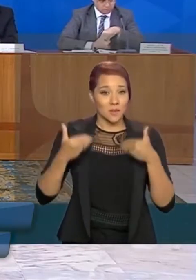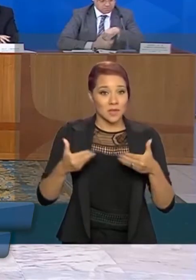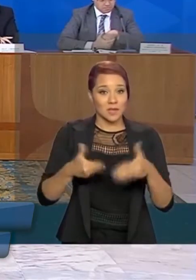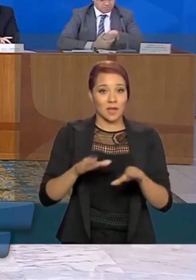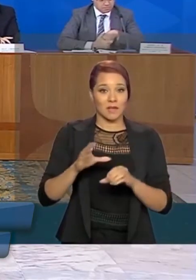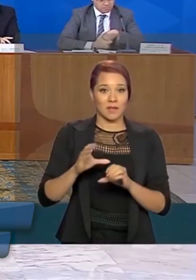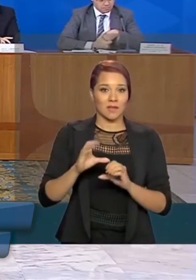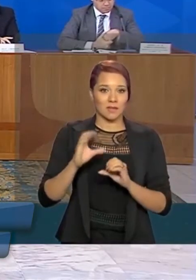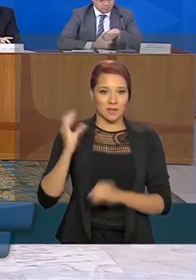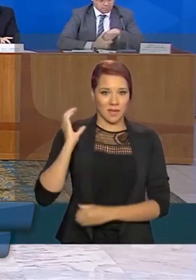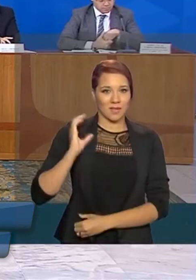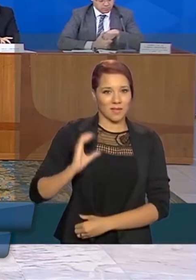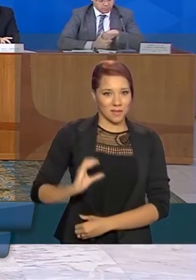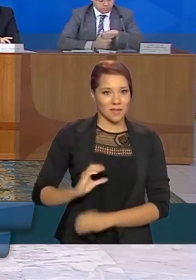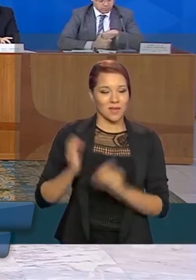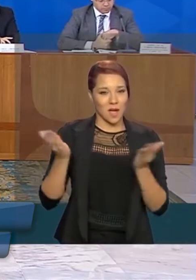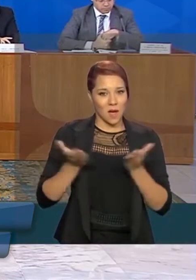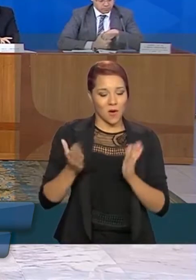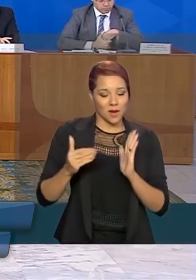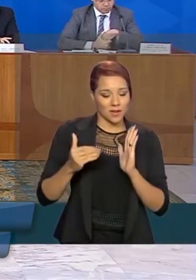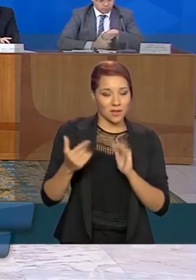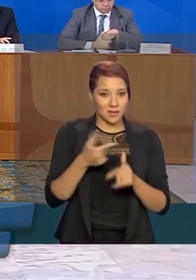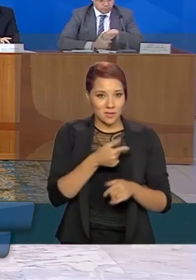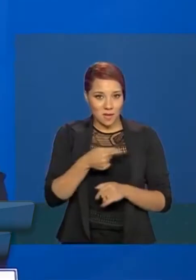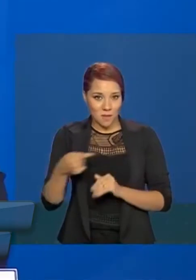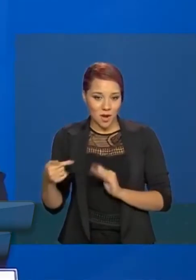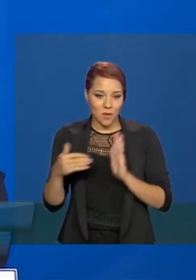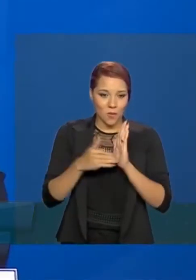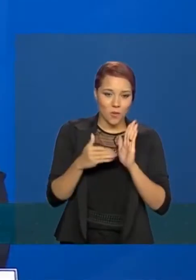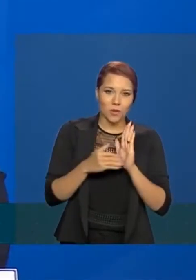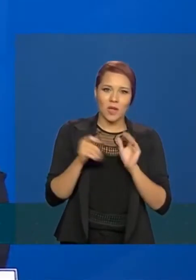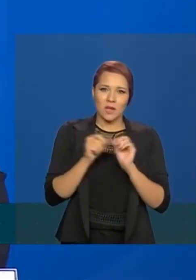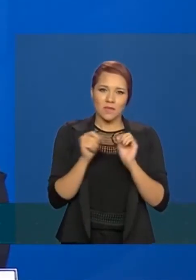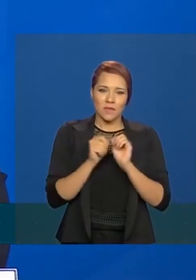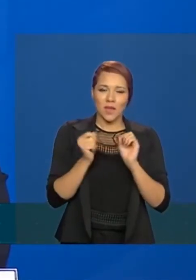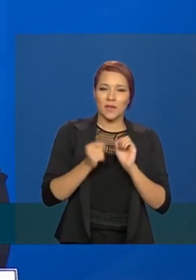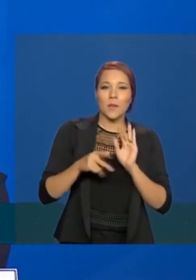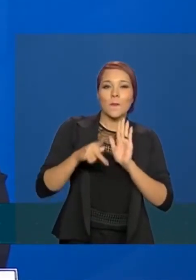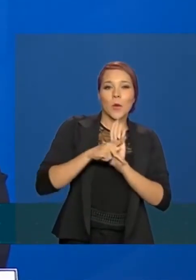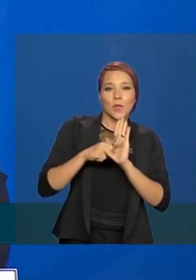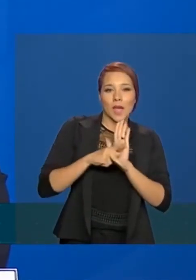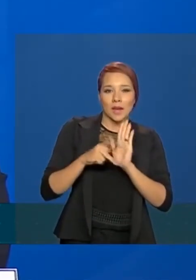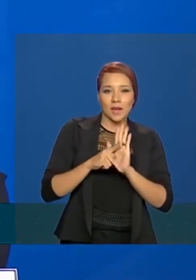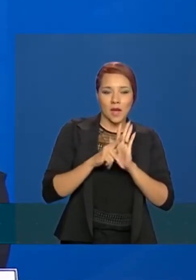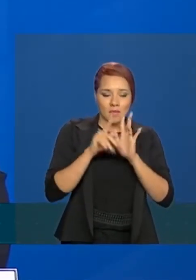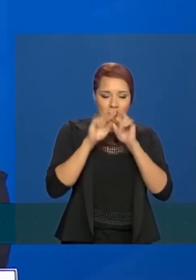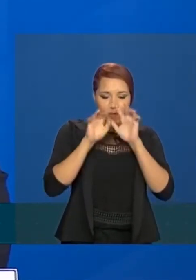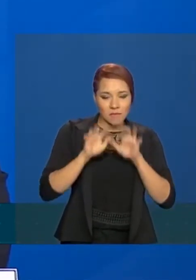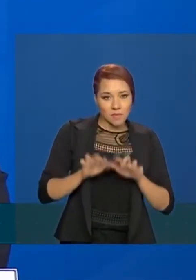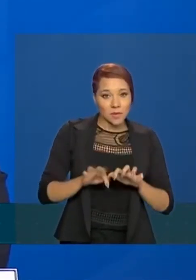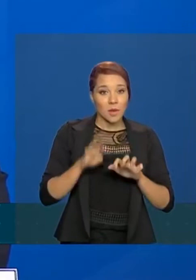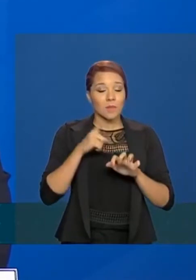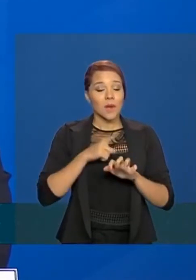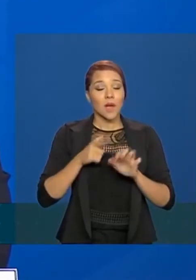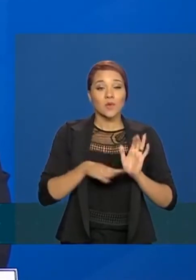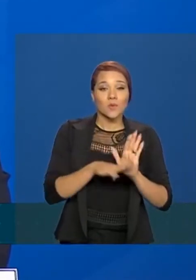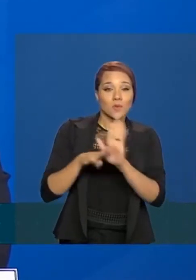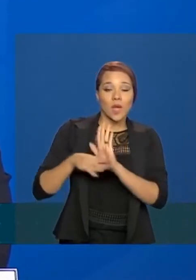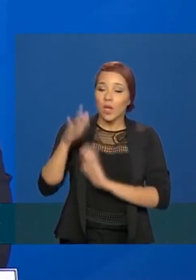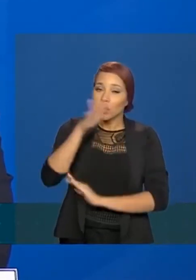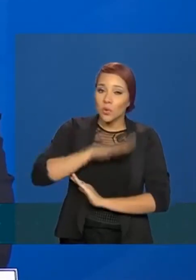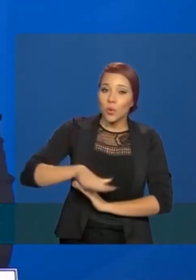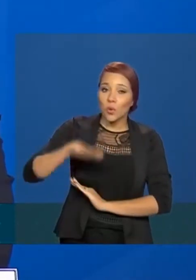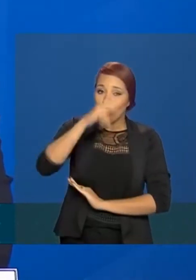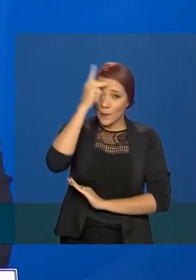Cidadania, nesta última semana, editou várias portarias para dar tranquilidade a todas